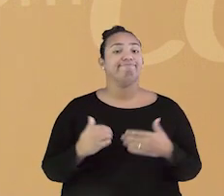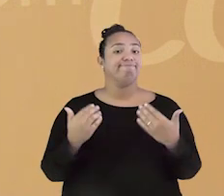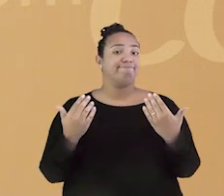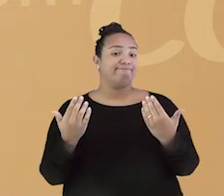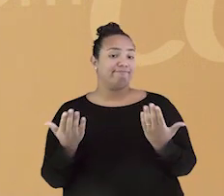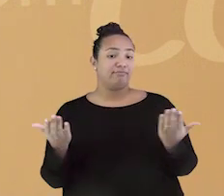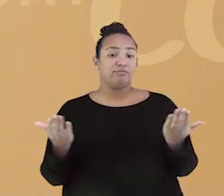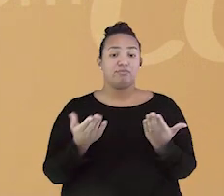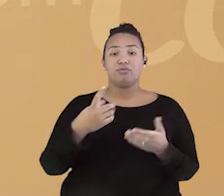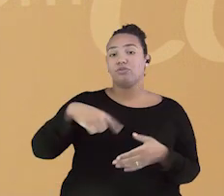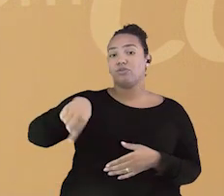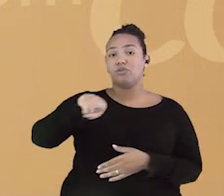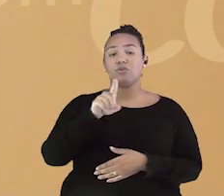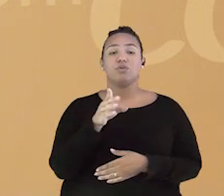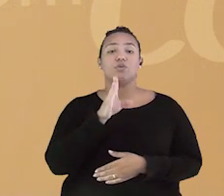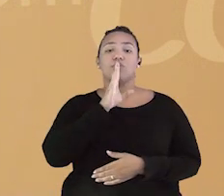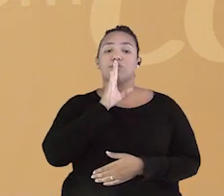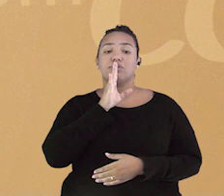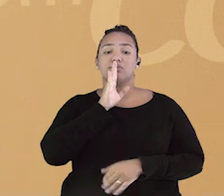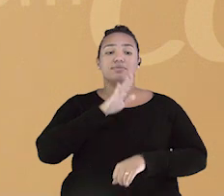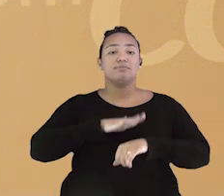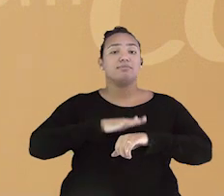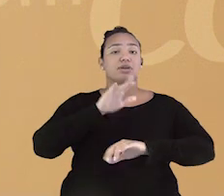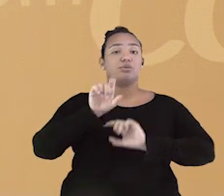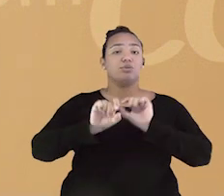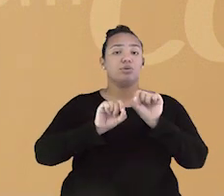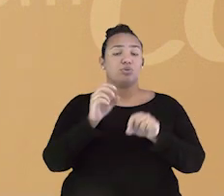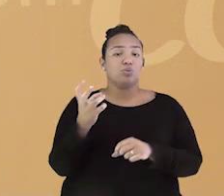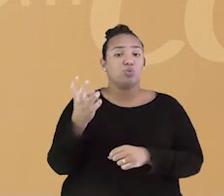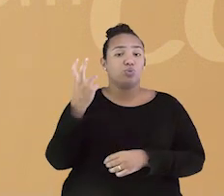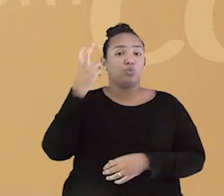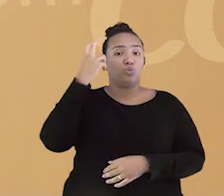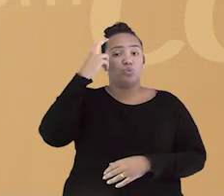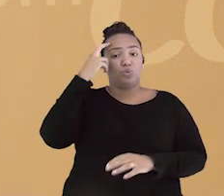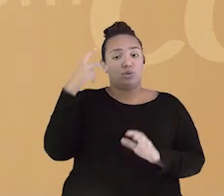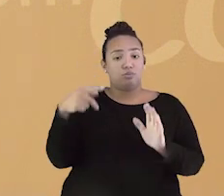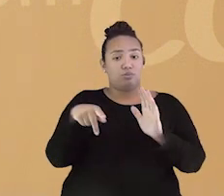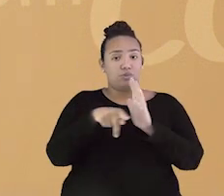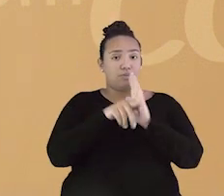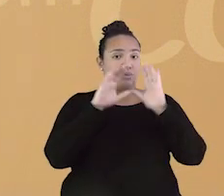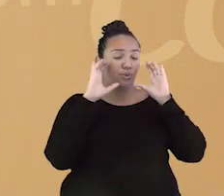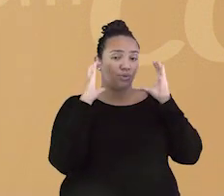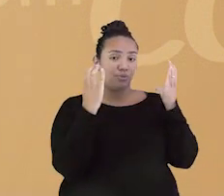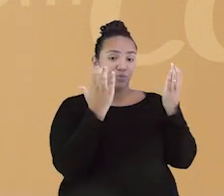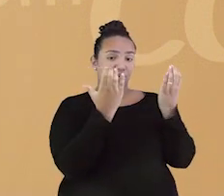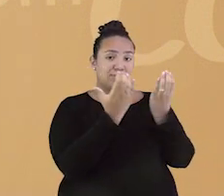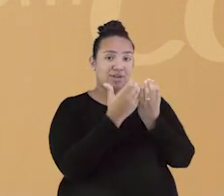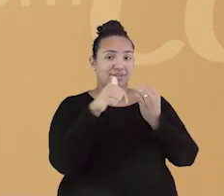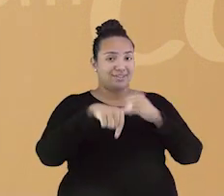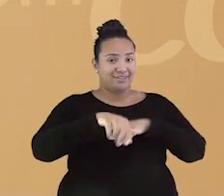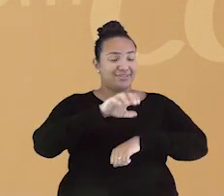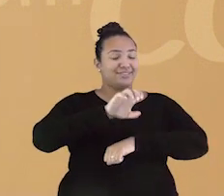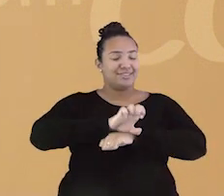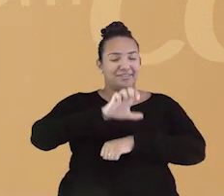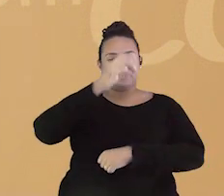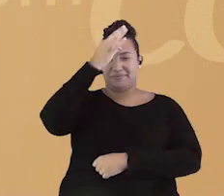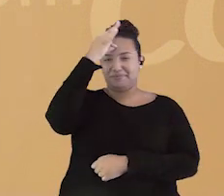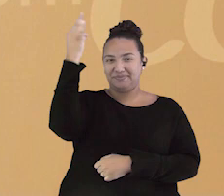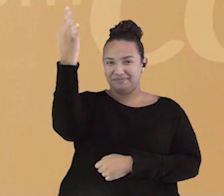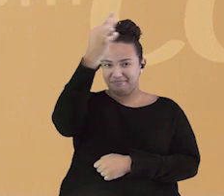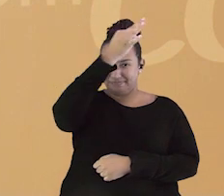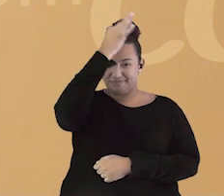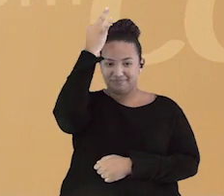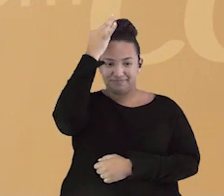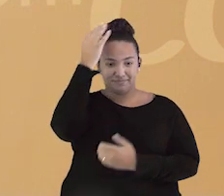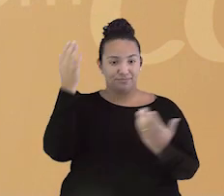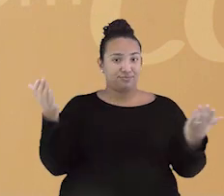tal conhecermos um pouco mais da cultura de uma comunidade do interior do Espírito Santo? Vamos